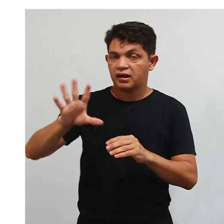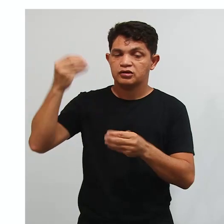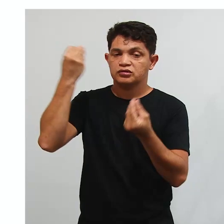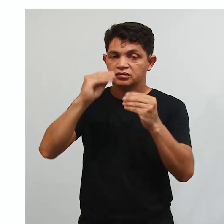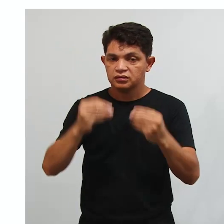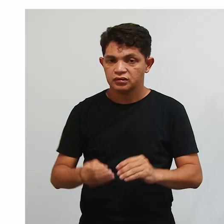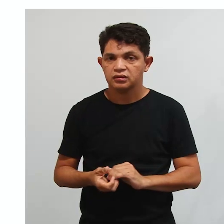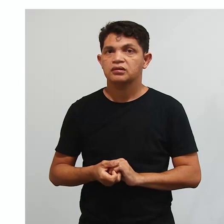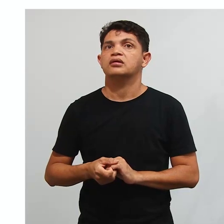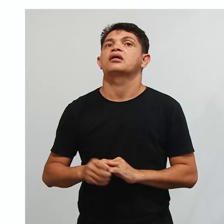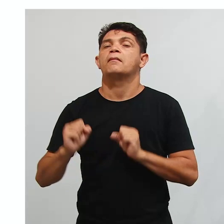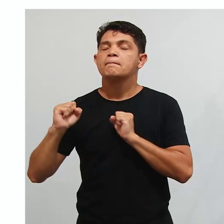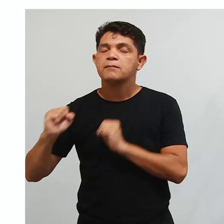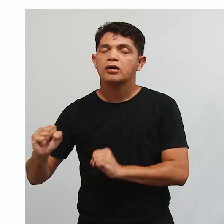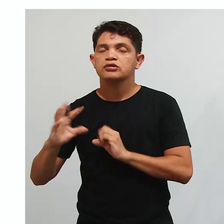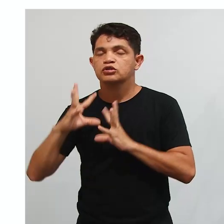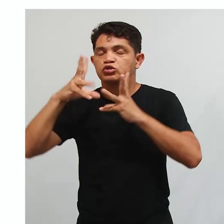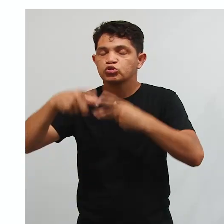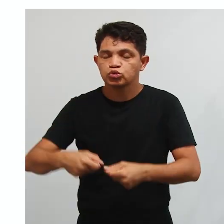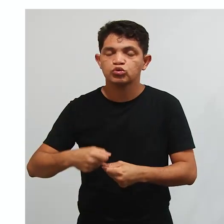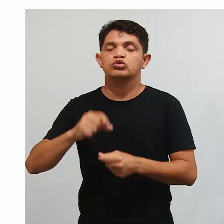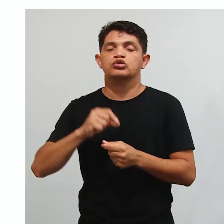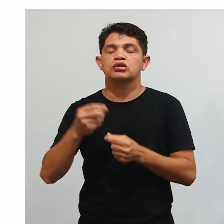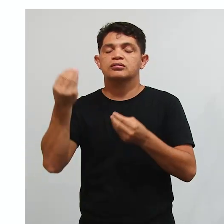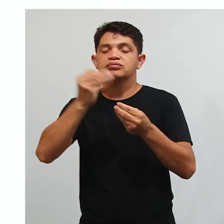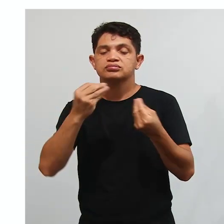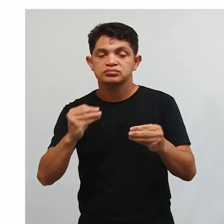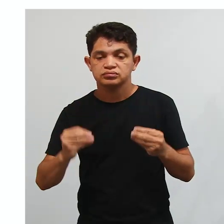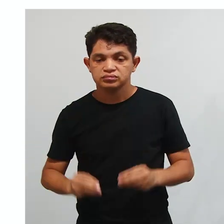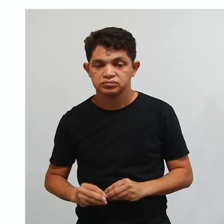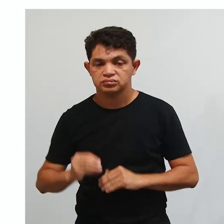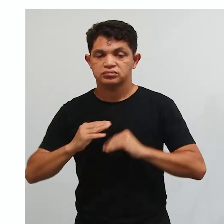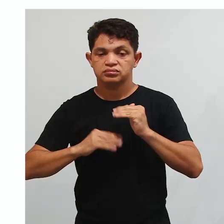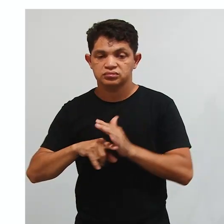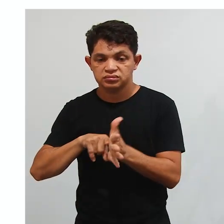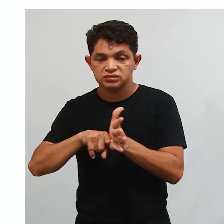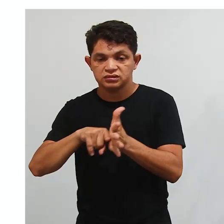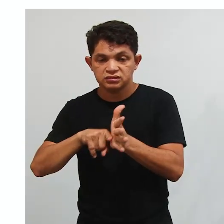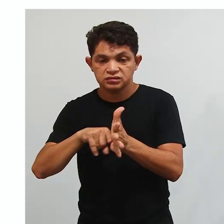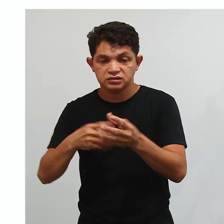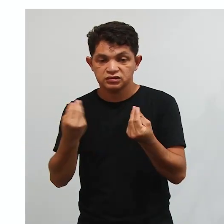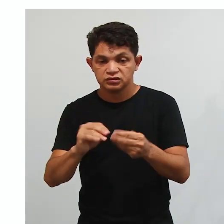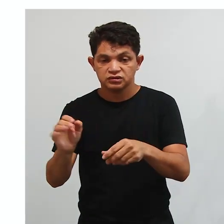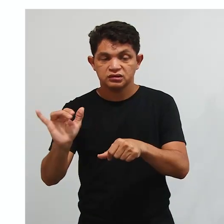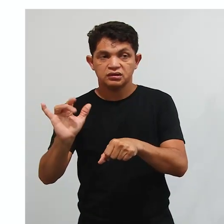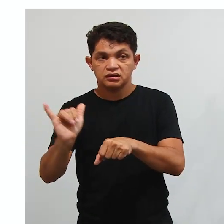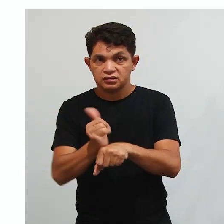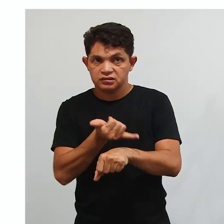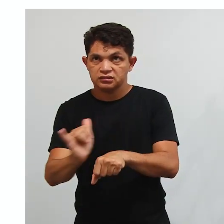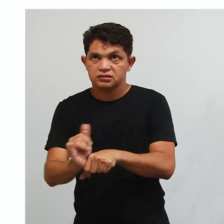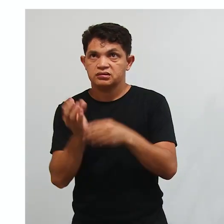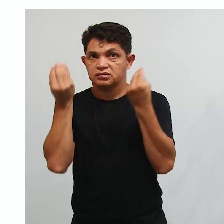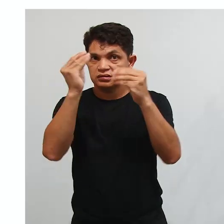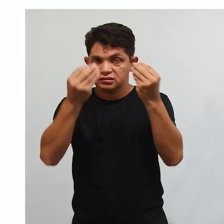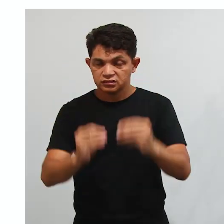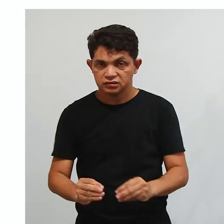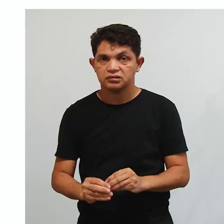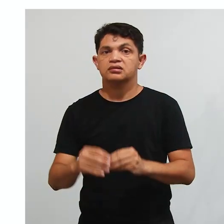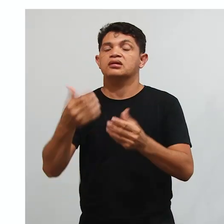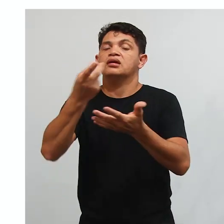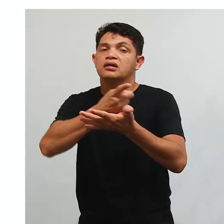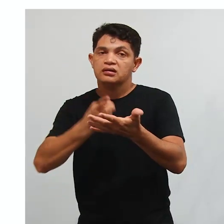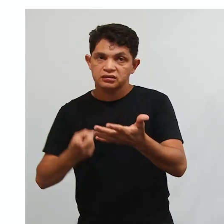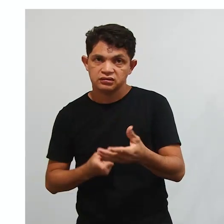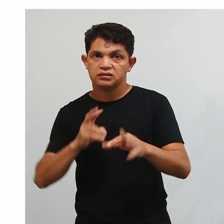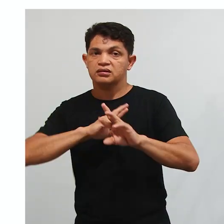uma imagem pode ser um registro estatístico Então tudo isso aqui é considerado documental não